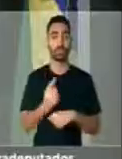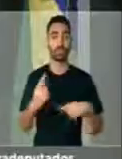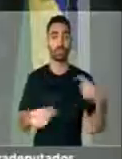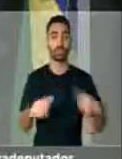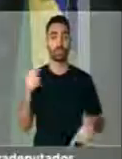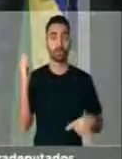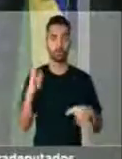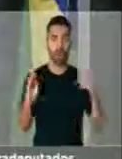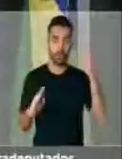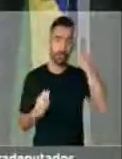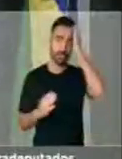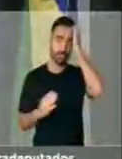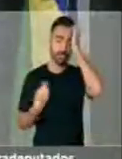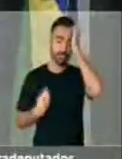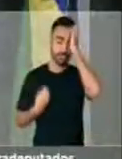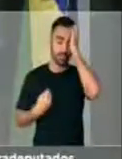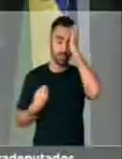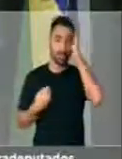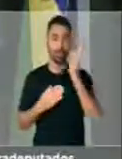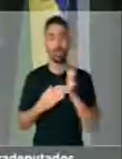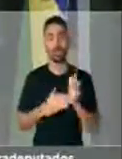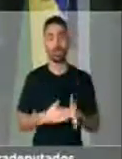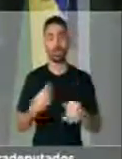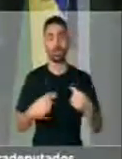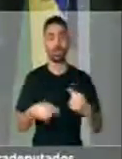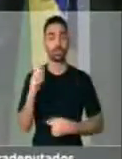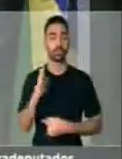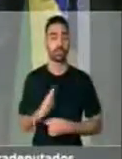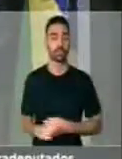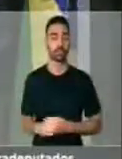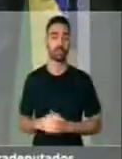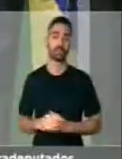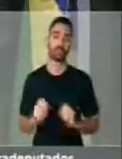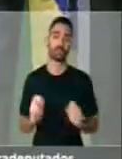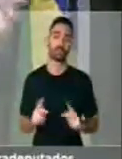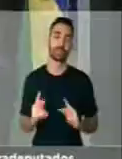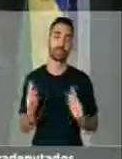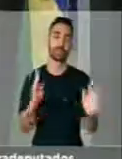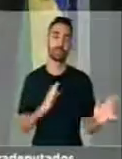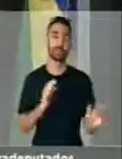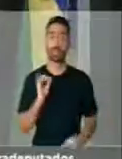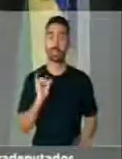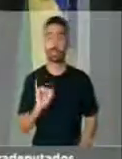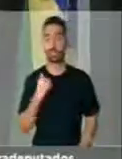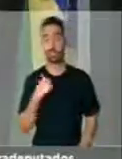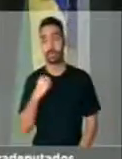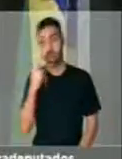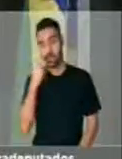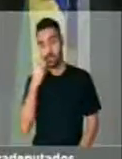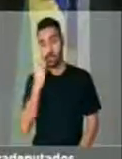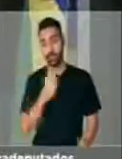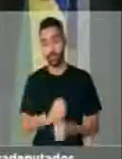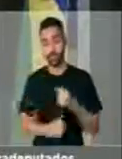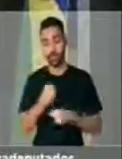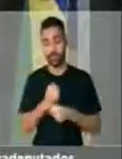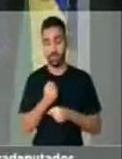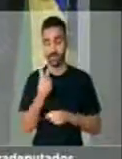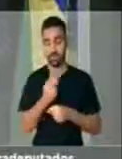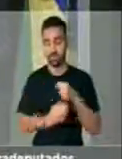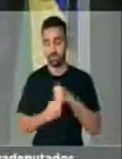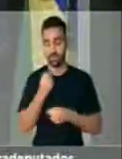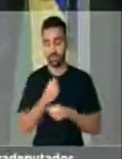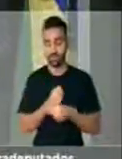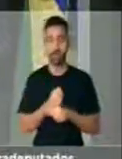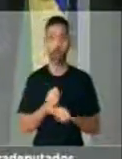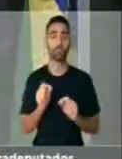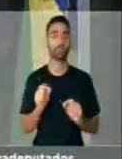brasileira e o rumo da economia brasileira. Pois bem, se você pensar, há um ano atrás, dois anos atrás,